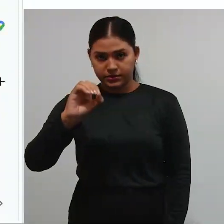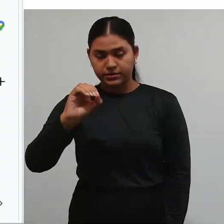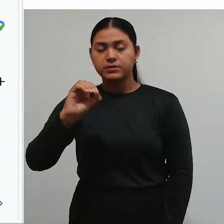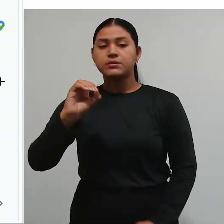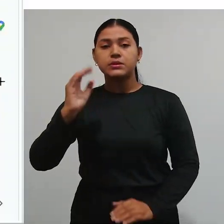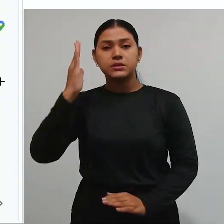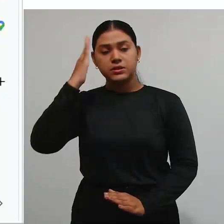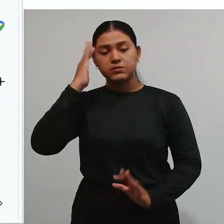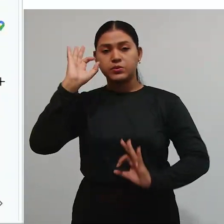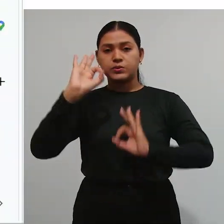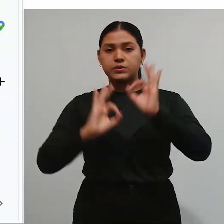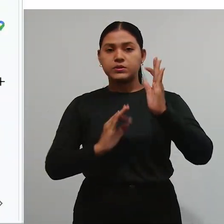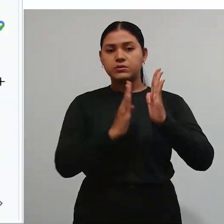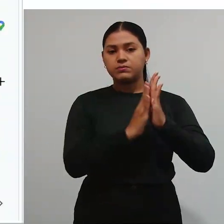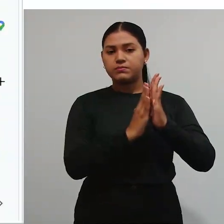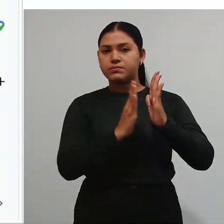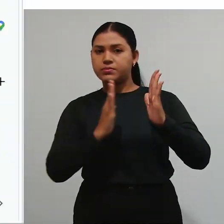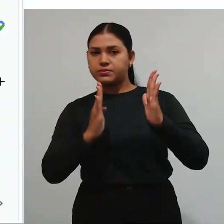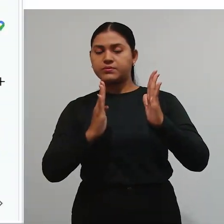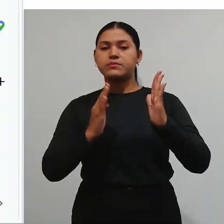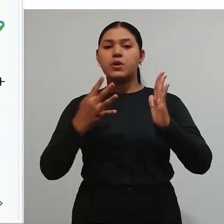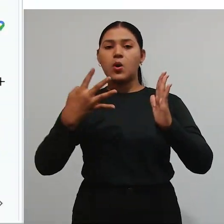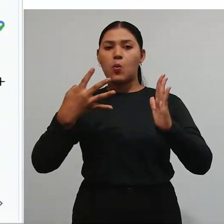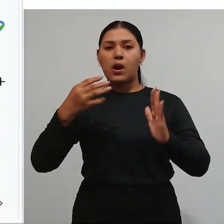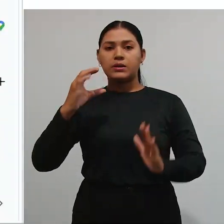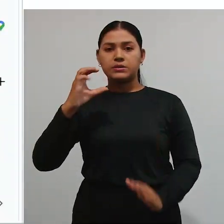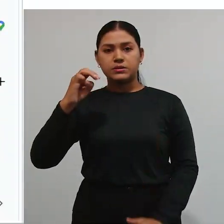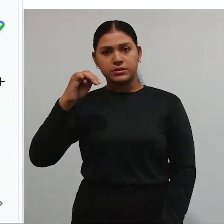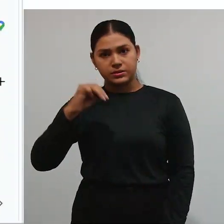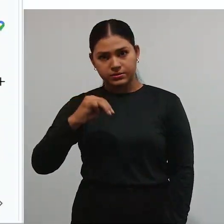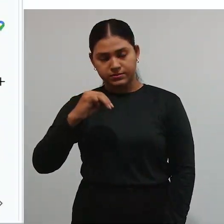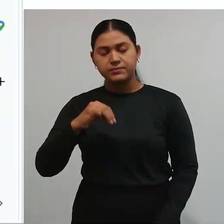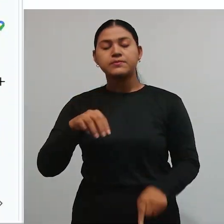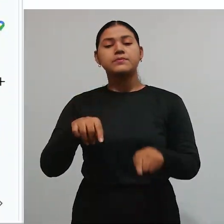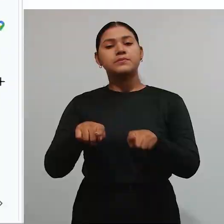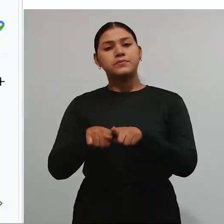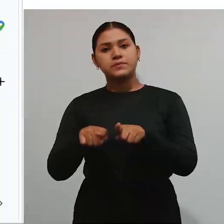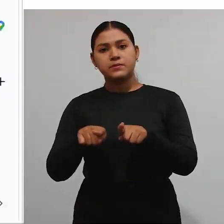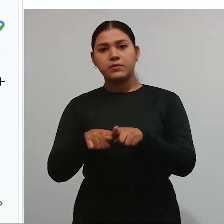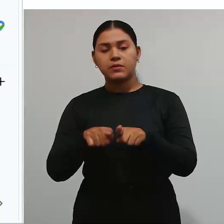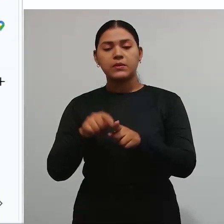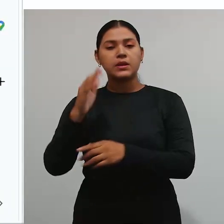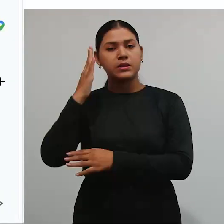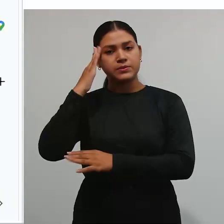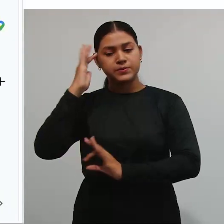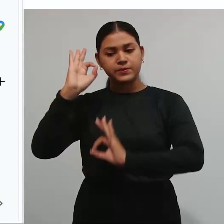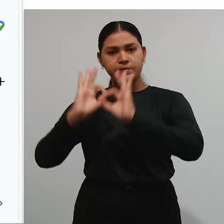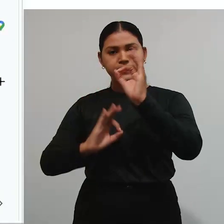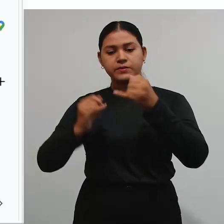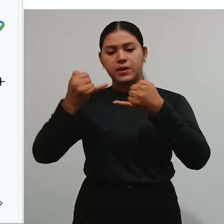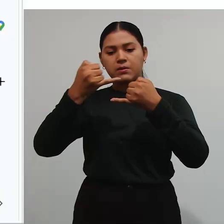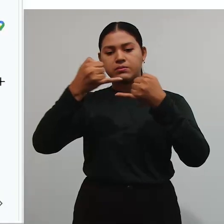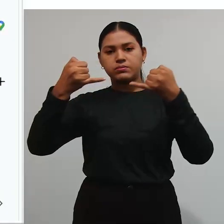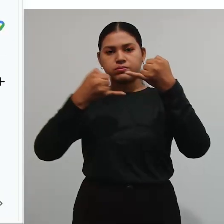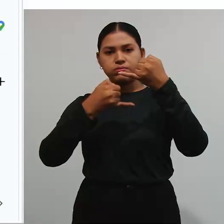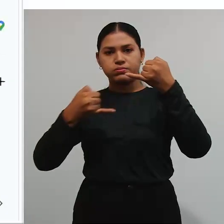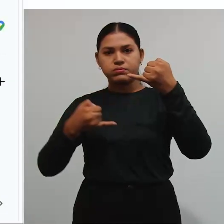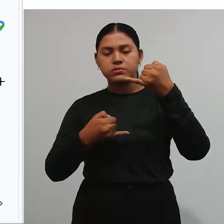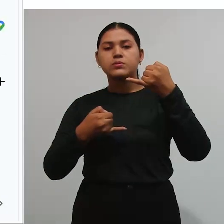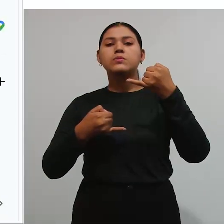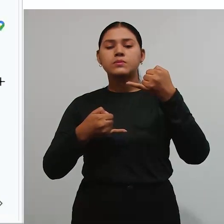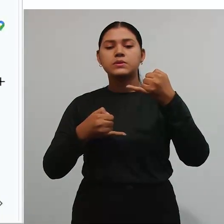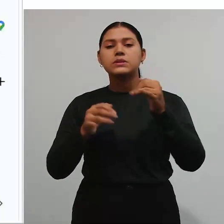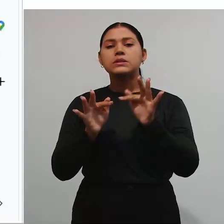do texto, tá? E o espaçamento entre as linhas desse destaque é um espaçamento simples,